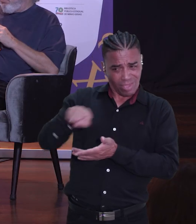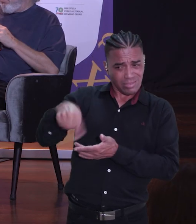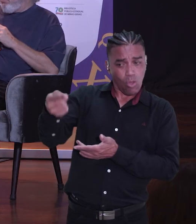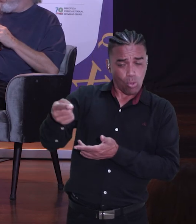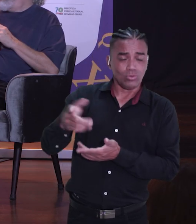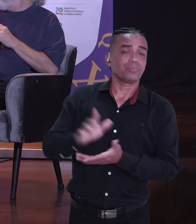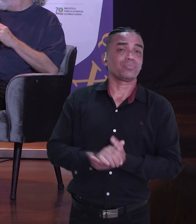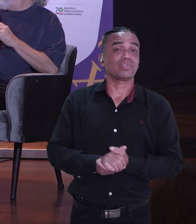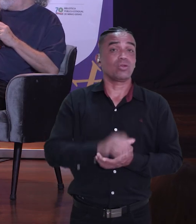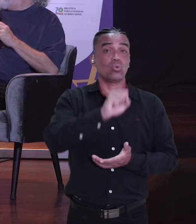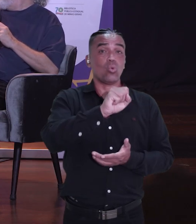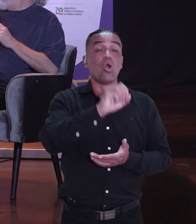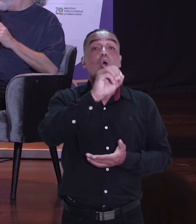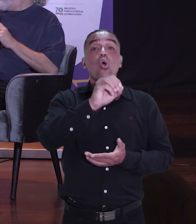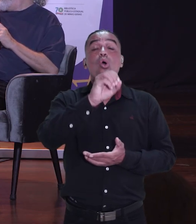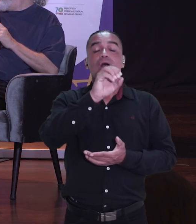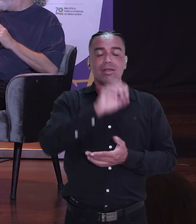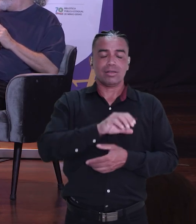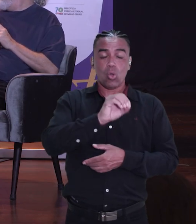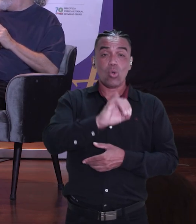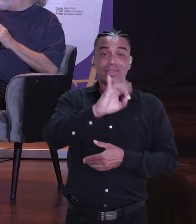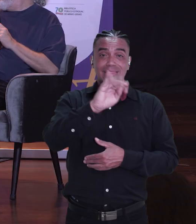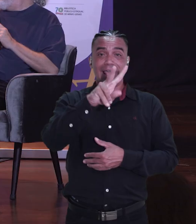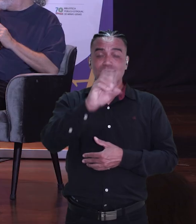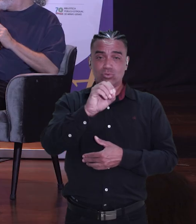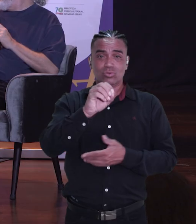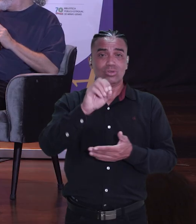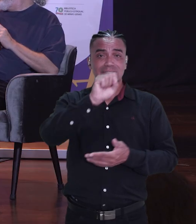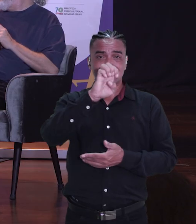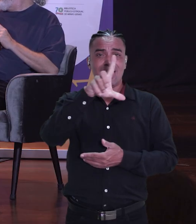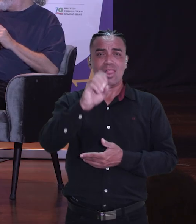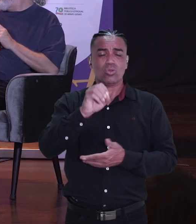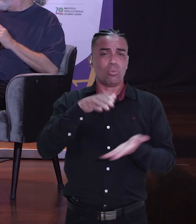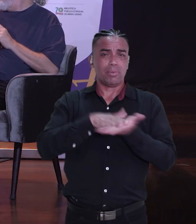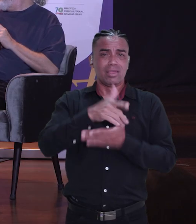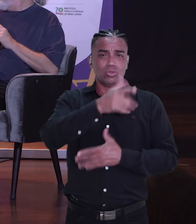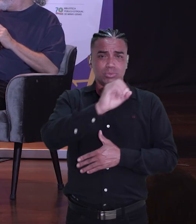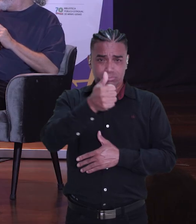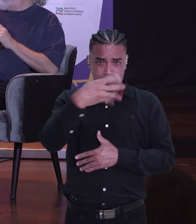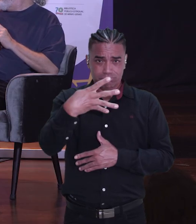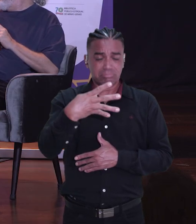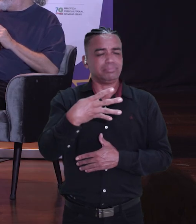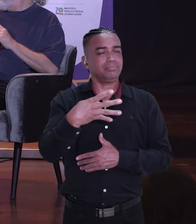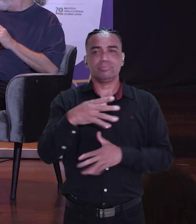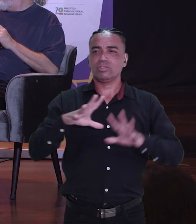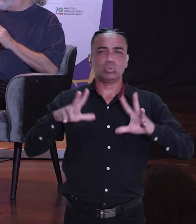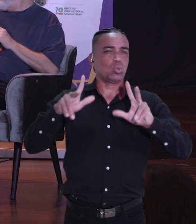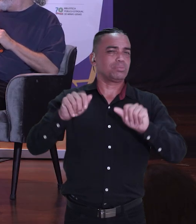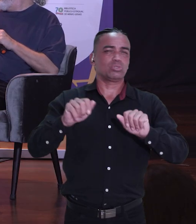frente. O 8º Selo foi um livro que eu lancei em 2014, se não me engano, e foi super